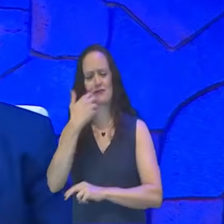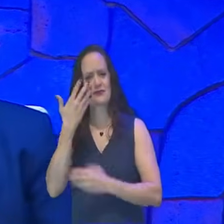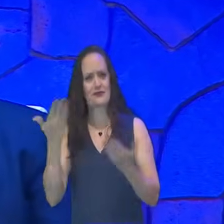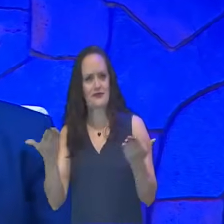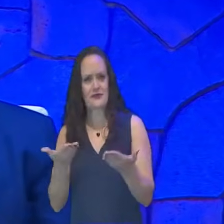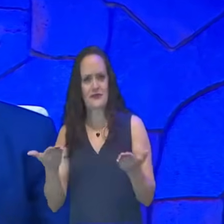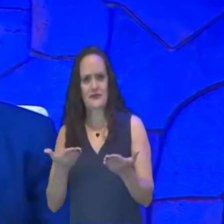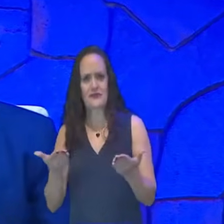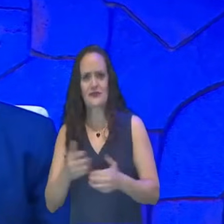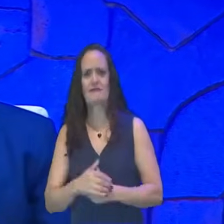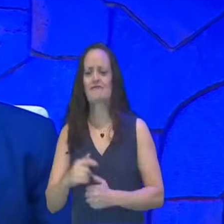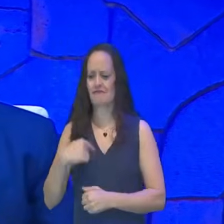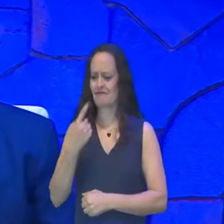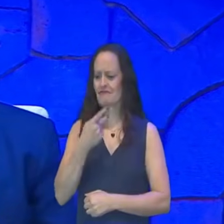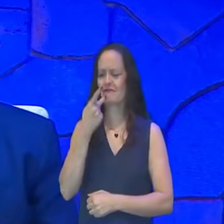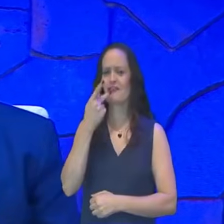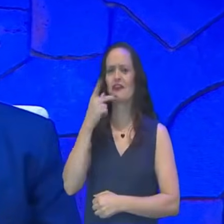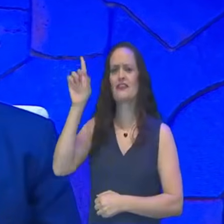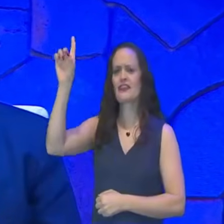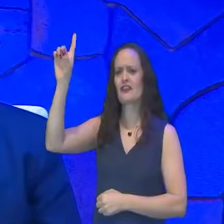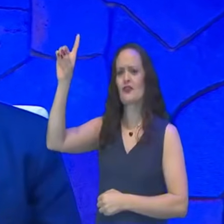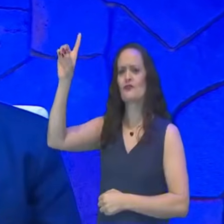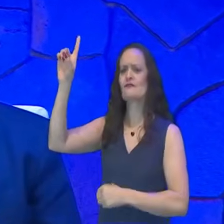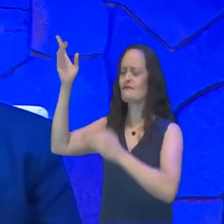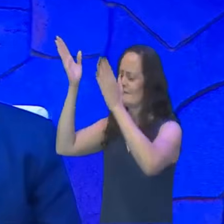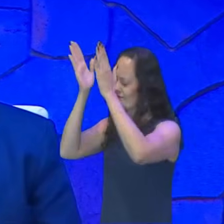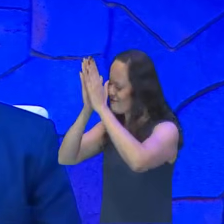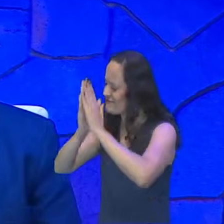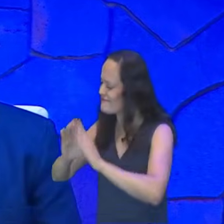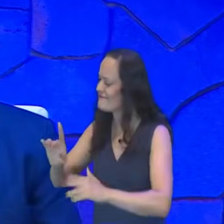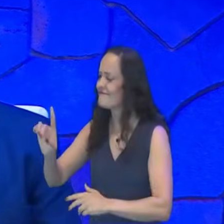hoje, que nós fomos criados para adorar ao Senhor.